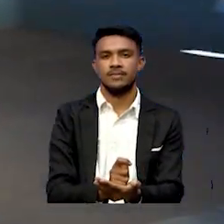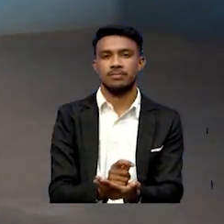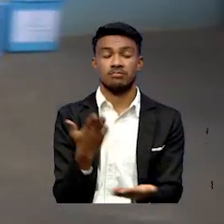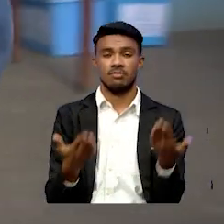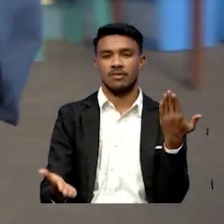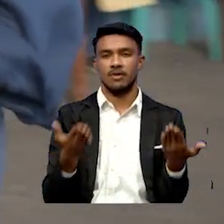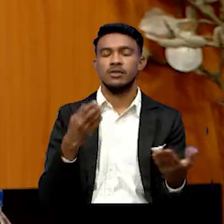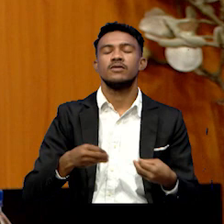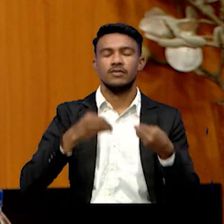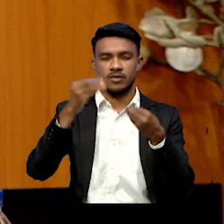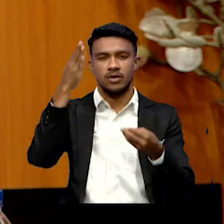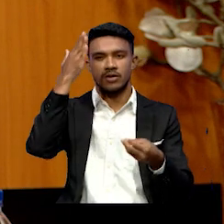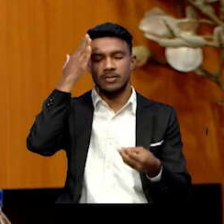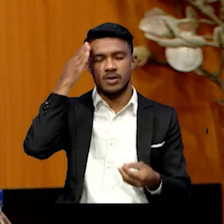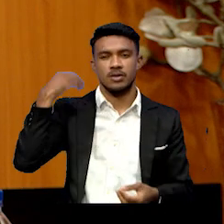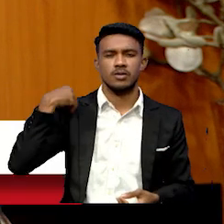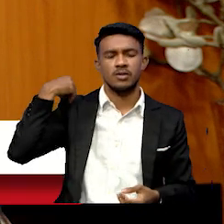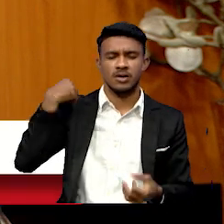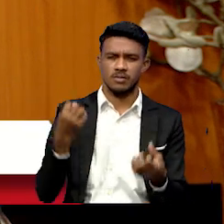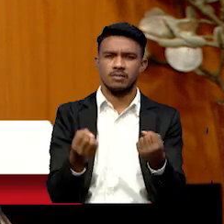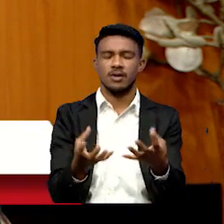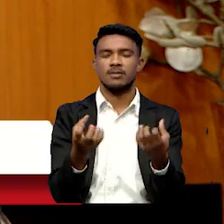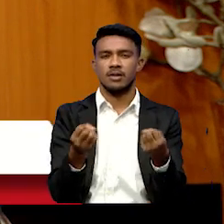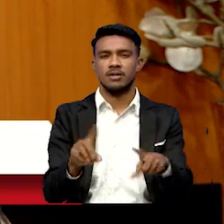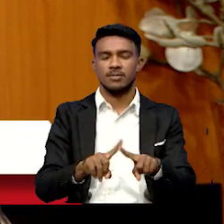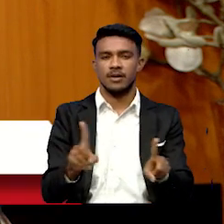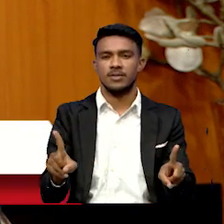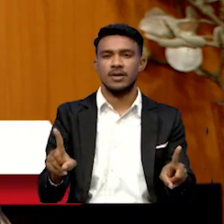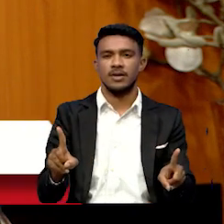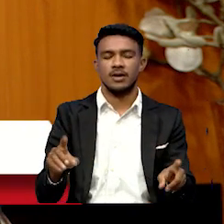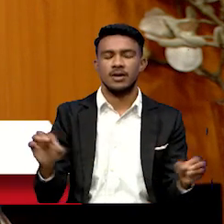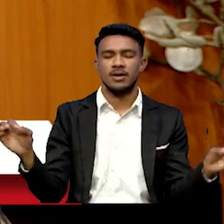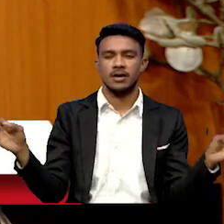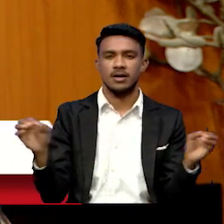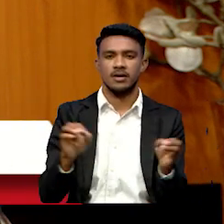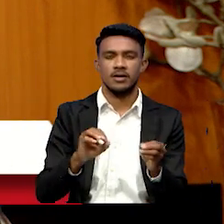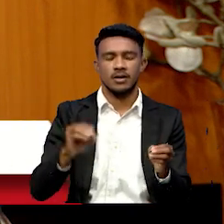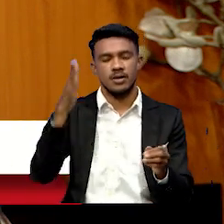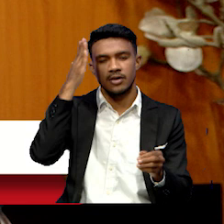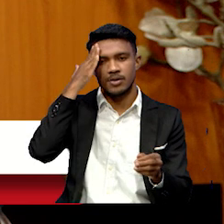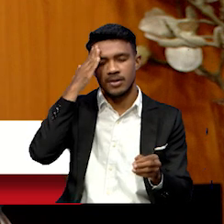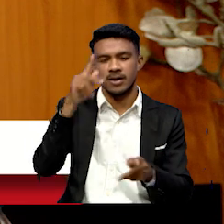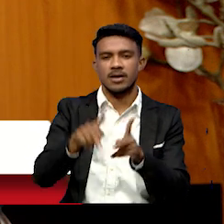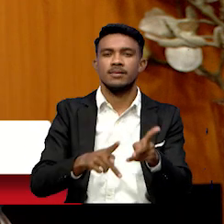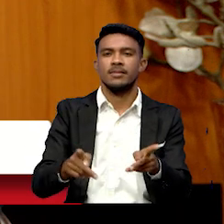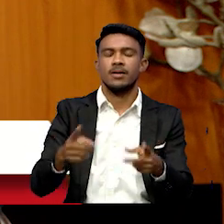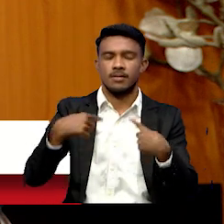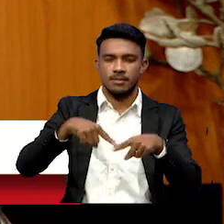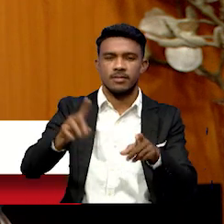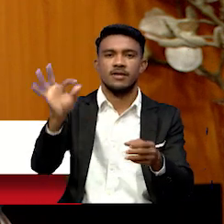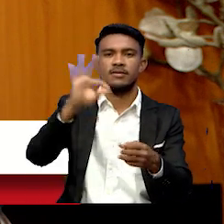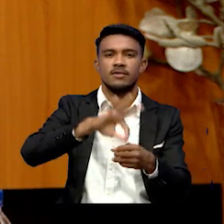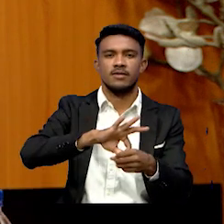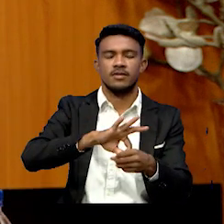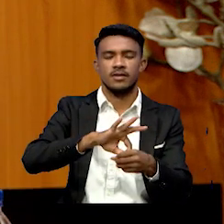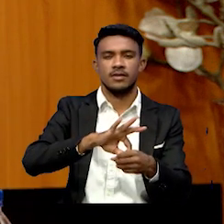motiva candidato, sei muito candidato barbar, mas desmotiva votante a tu